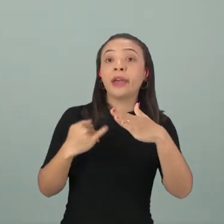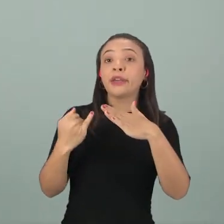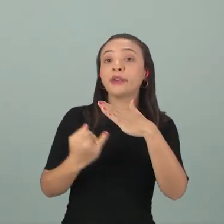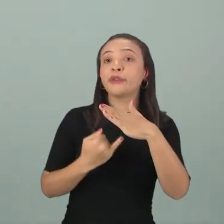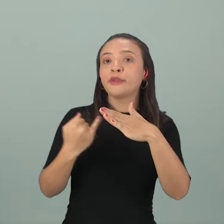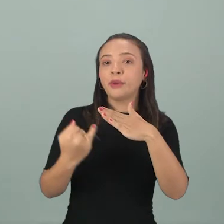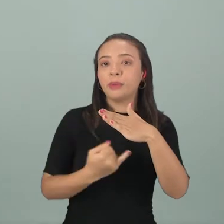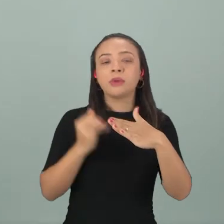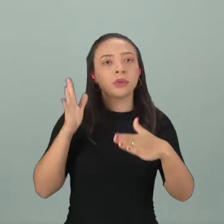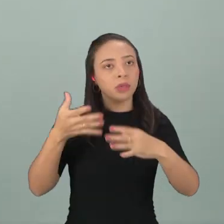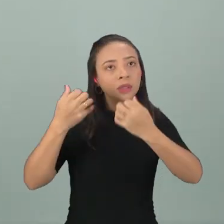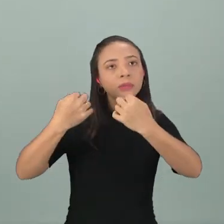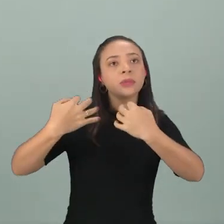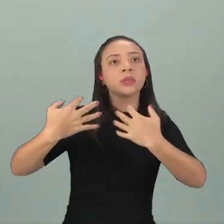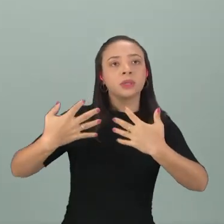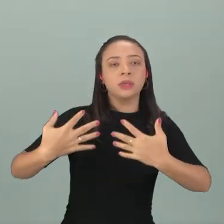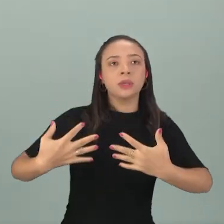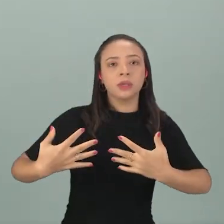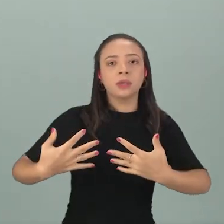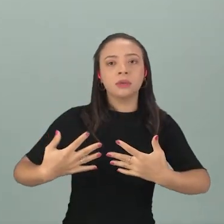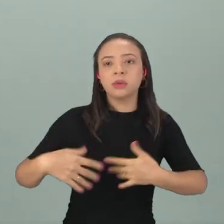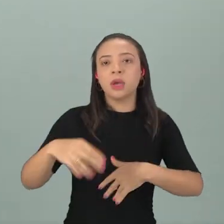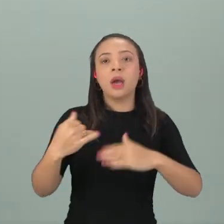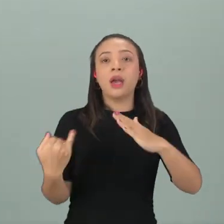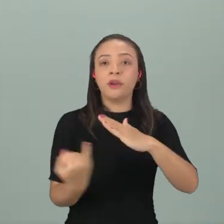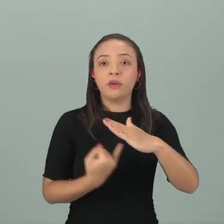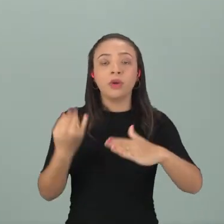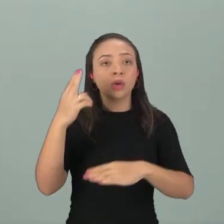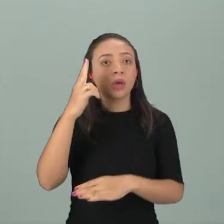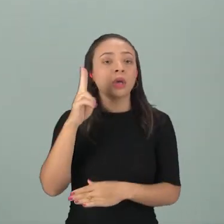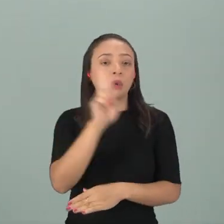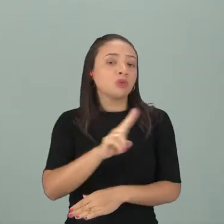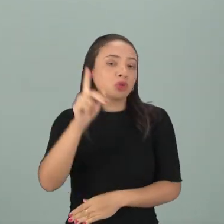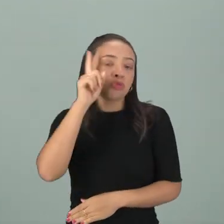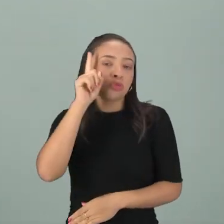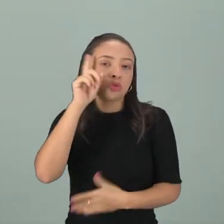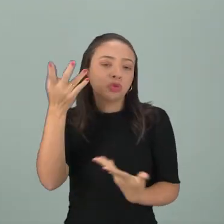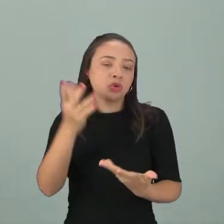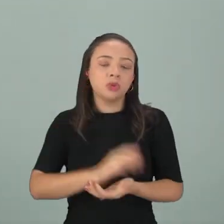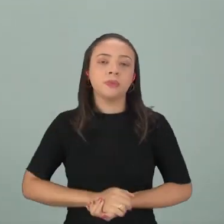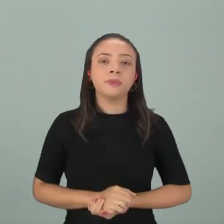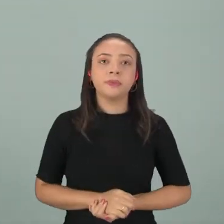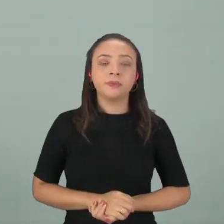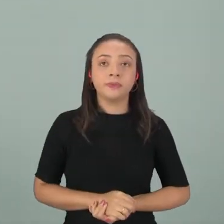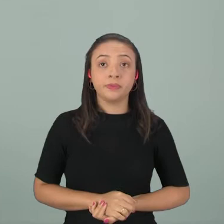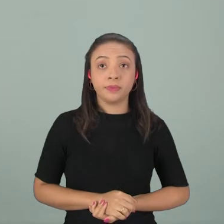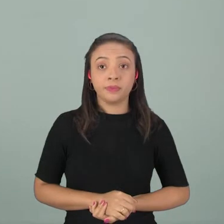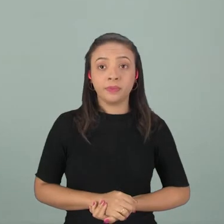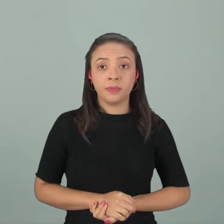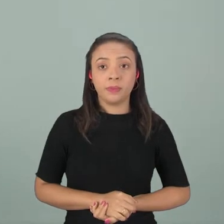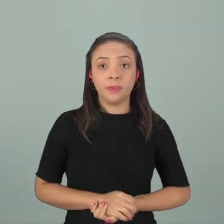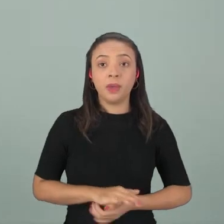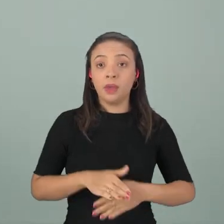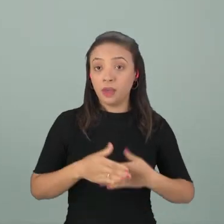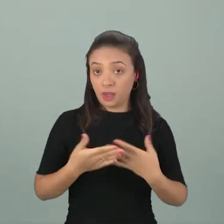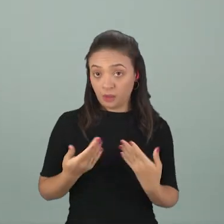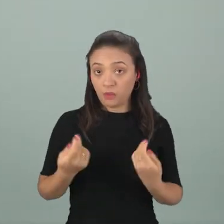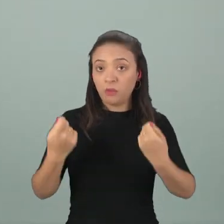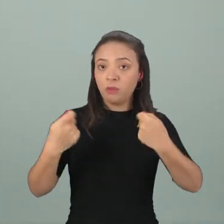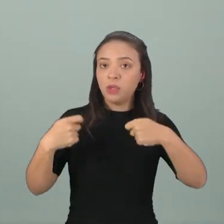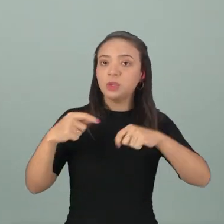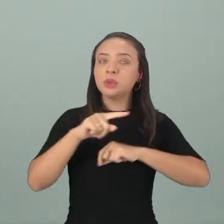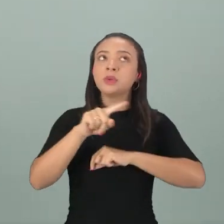fala, como nós já dissemos, aquela que você fala todos os dias, diariamente, sem muitas preocupações. E aí, você